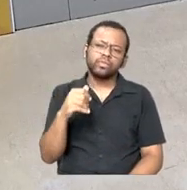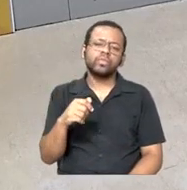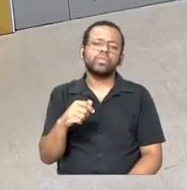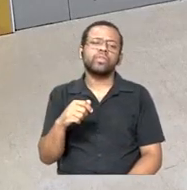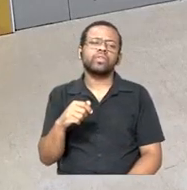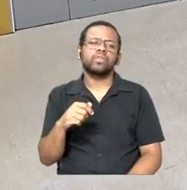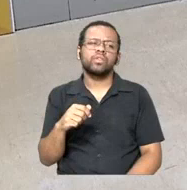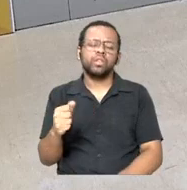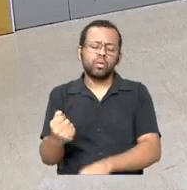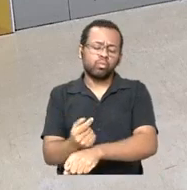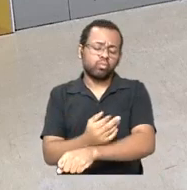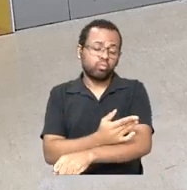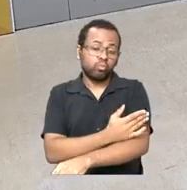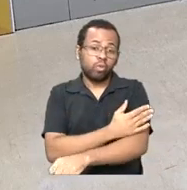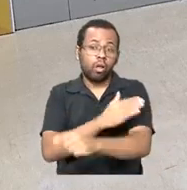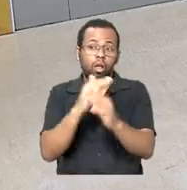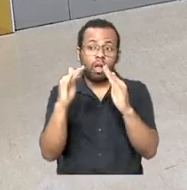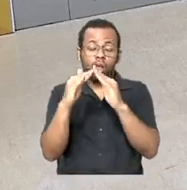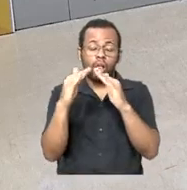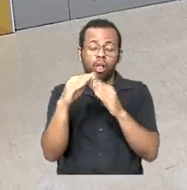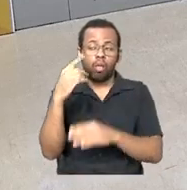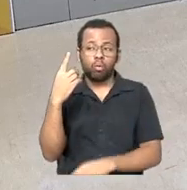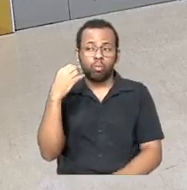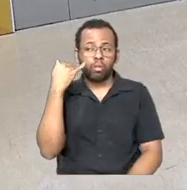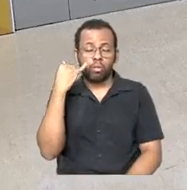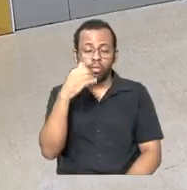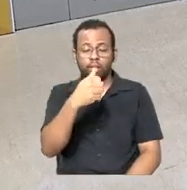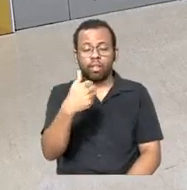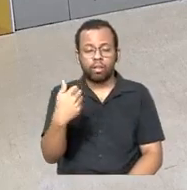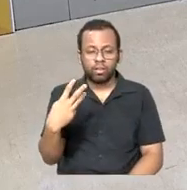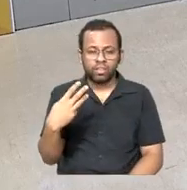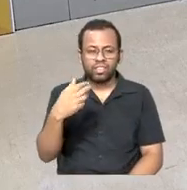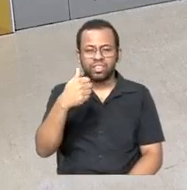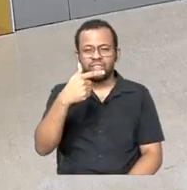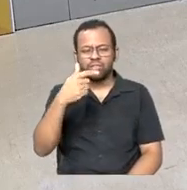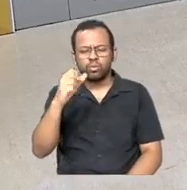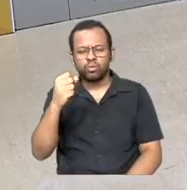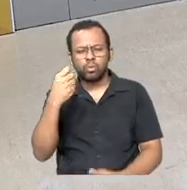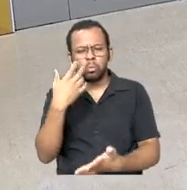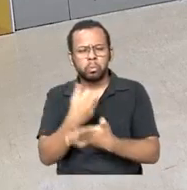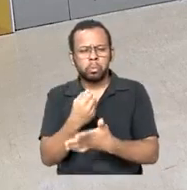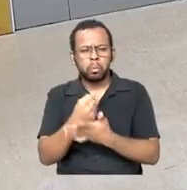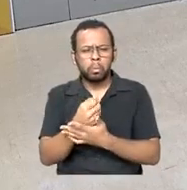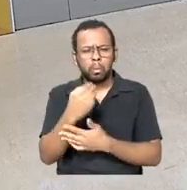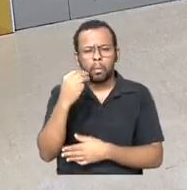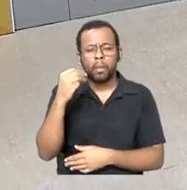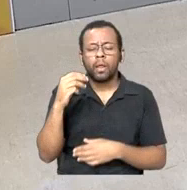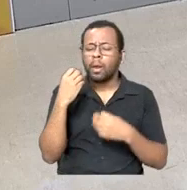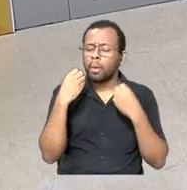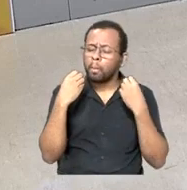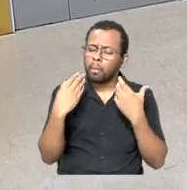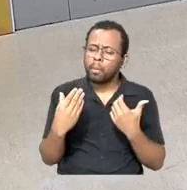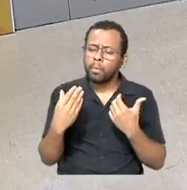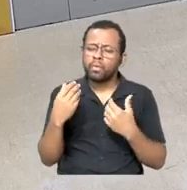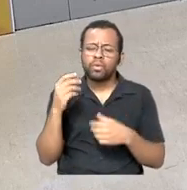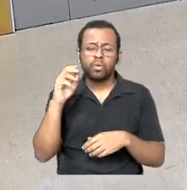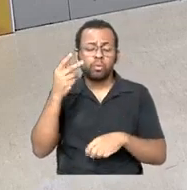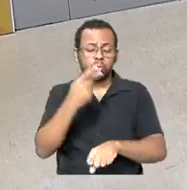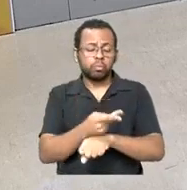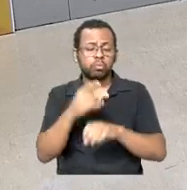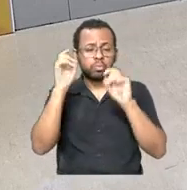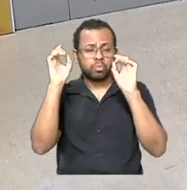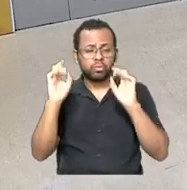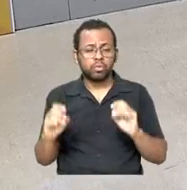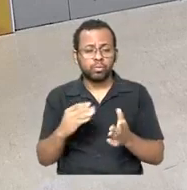tá ligada na emoção do segundo prêmio um iPhone 13 128 GB para você é o prêmio que vai começar